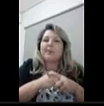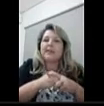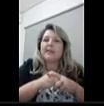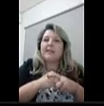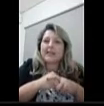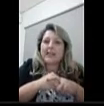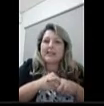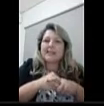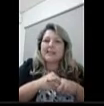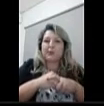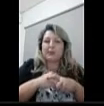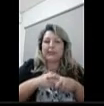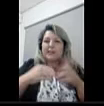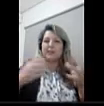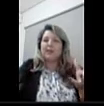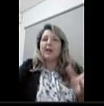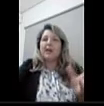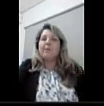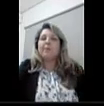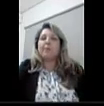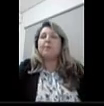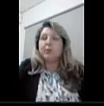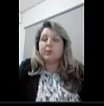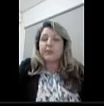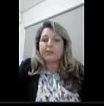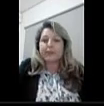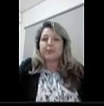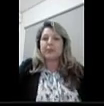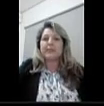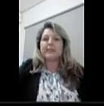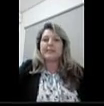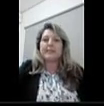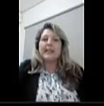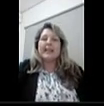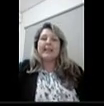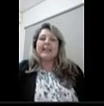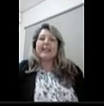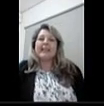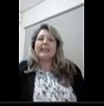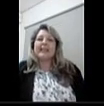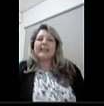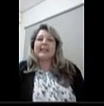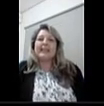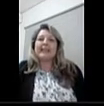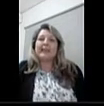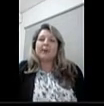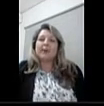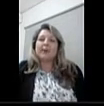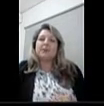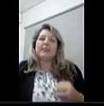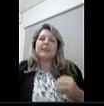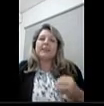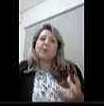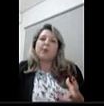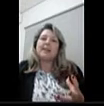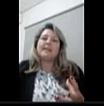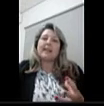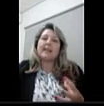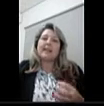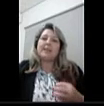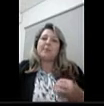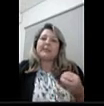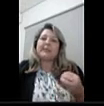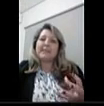até uma resistência muito grande por muitos professores. e eu vejo que depois